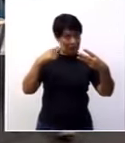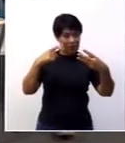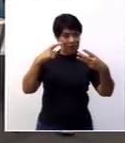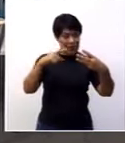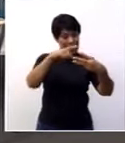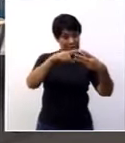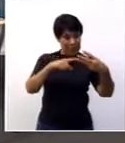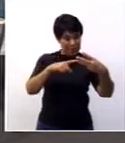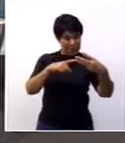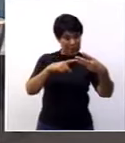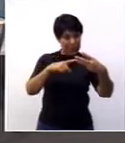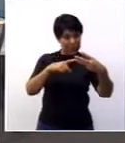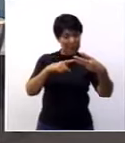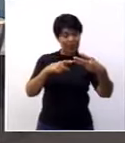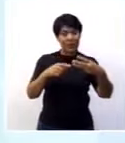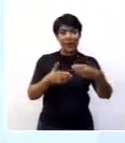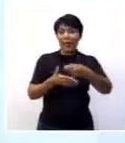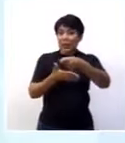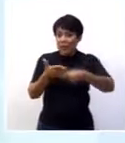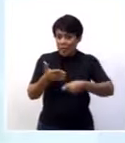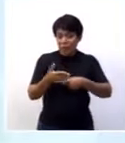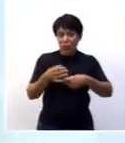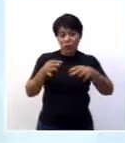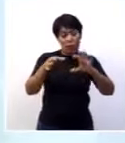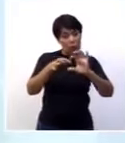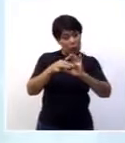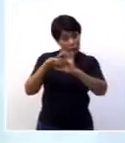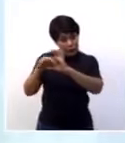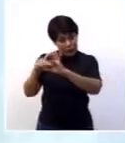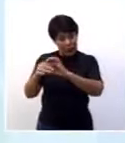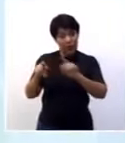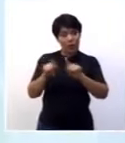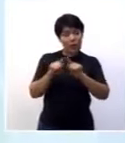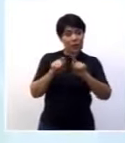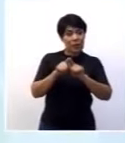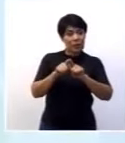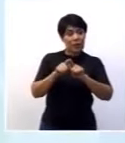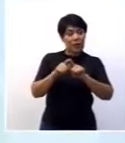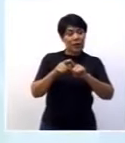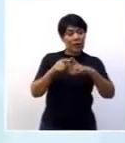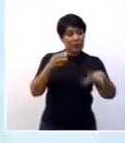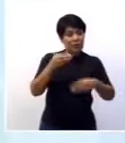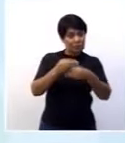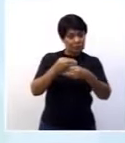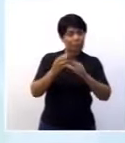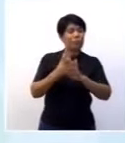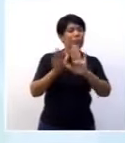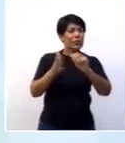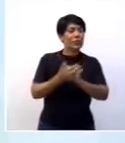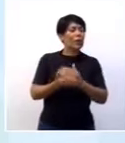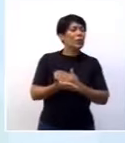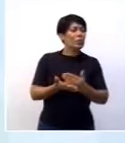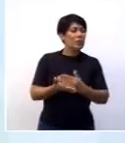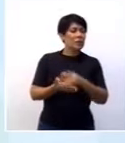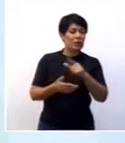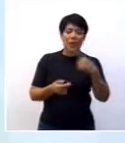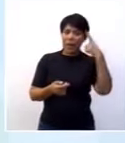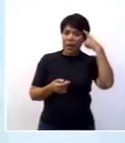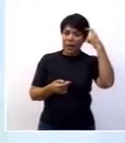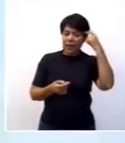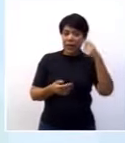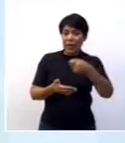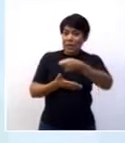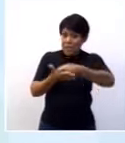ideias relacionadas a texto, a contexto e a intertexto. A partir disso, dentro da ideia